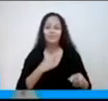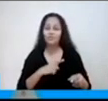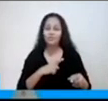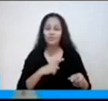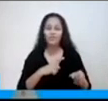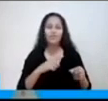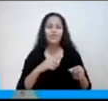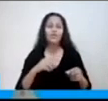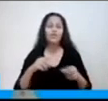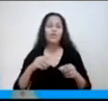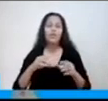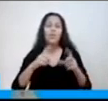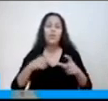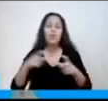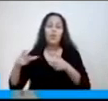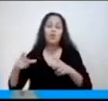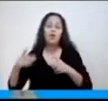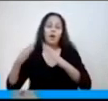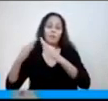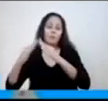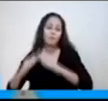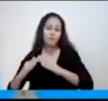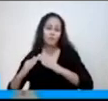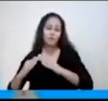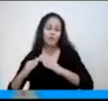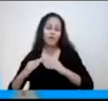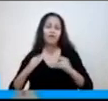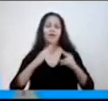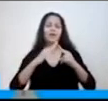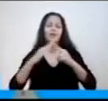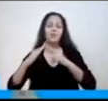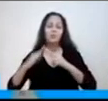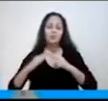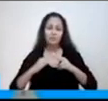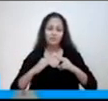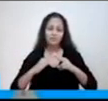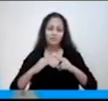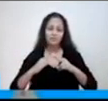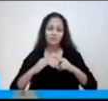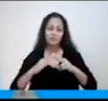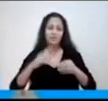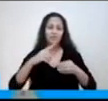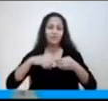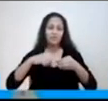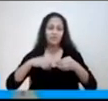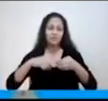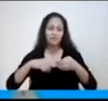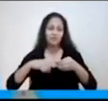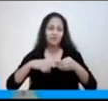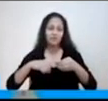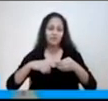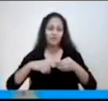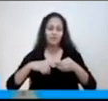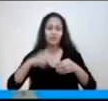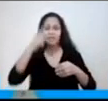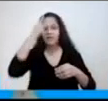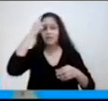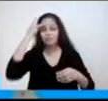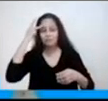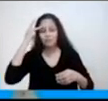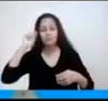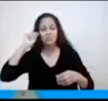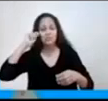aí, num processo de urbanização, né, uma crescente ida das pessoas para as cidades, né, os ex-escravos,